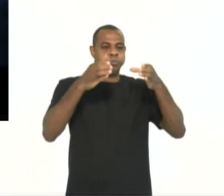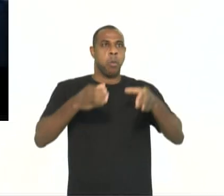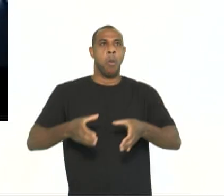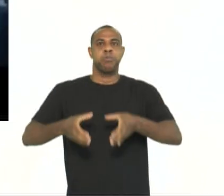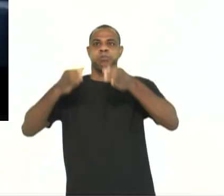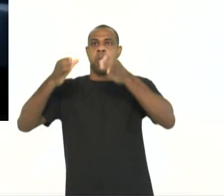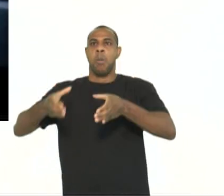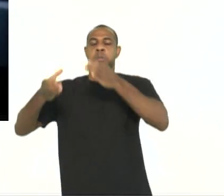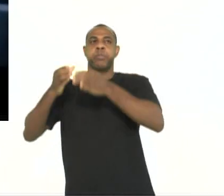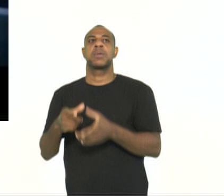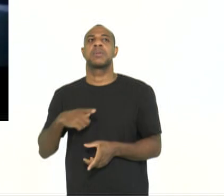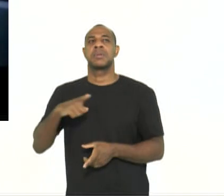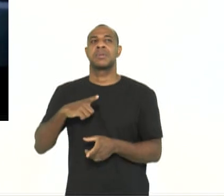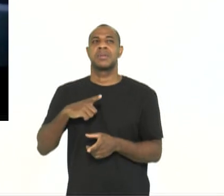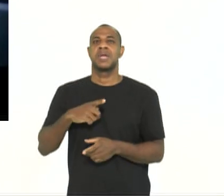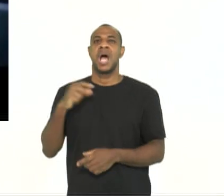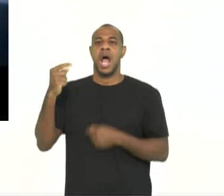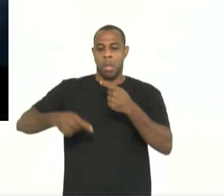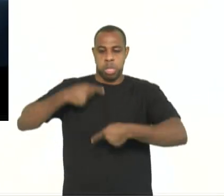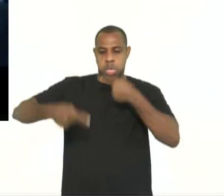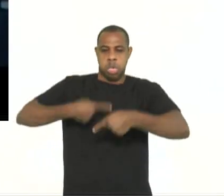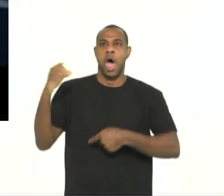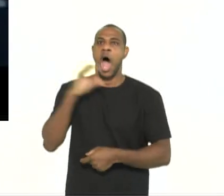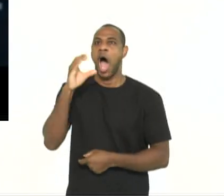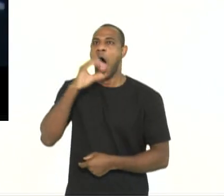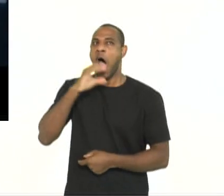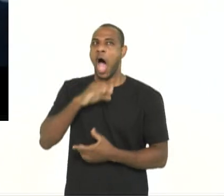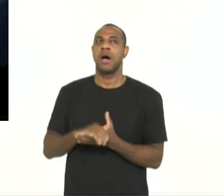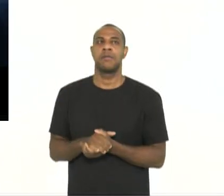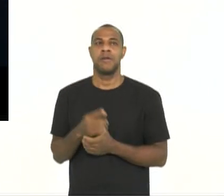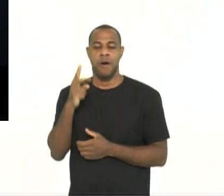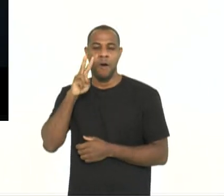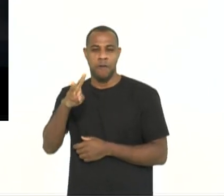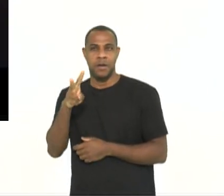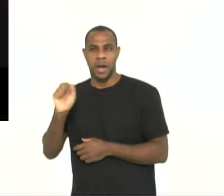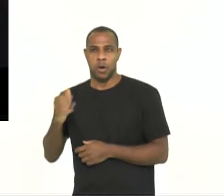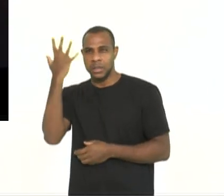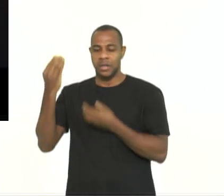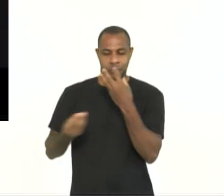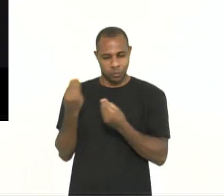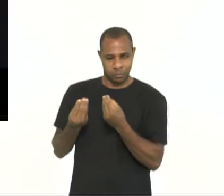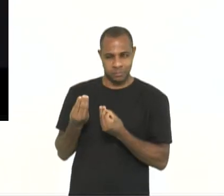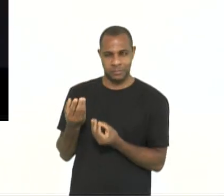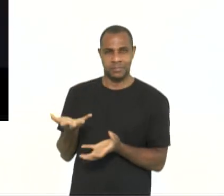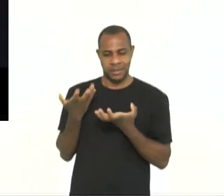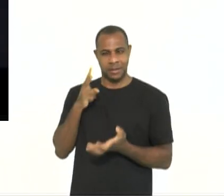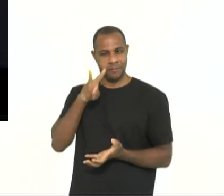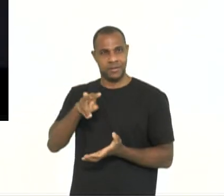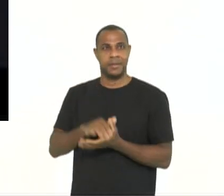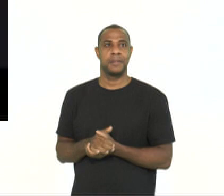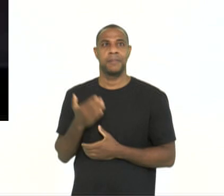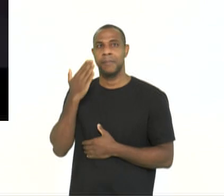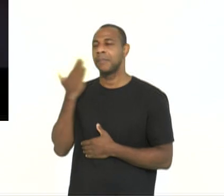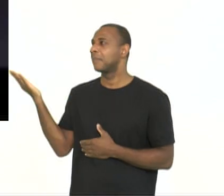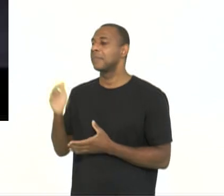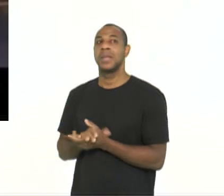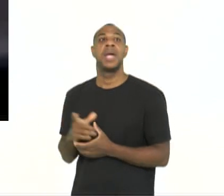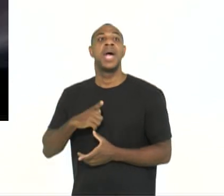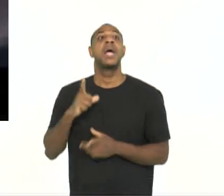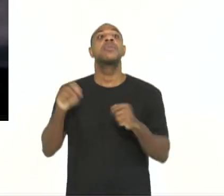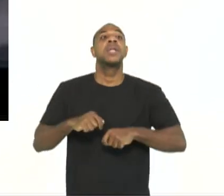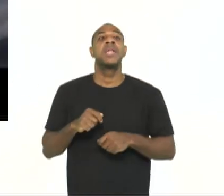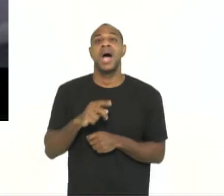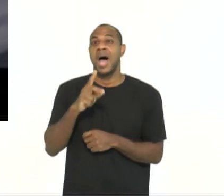forçados, e desce com uma velocidade enorme. Quer ver como isso acontece? Todo esse potencial vem da força